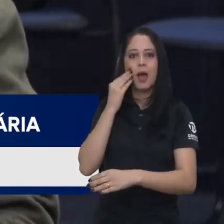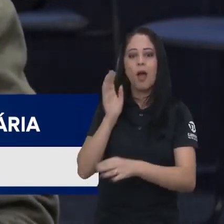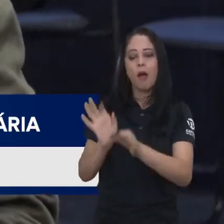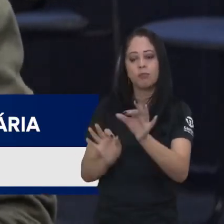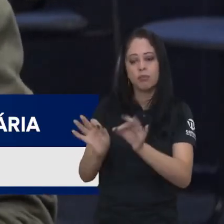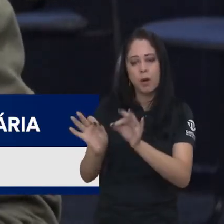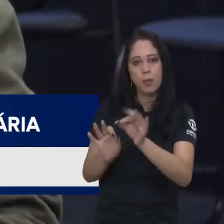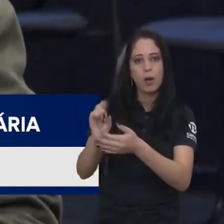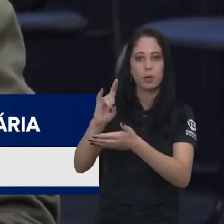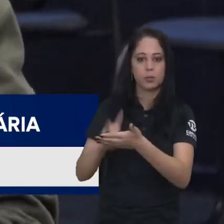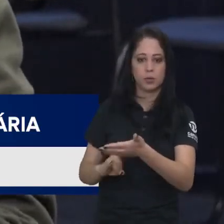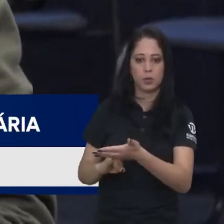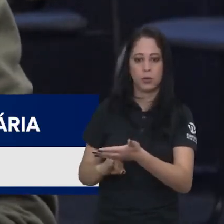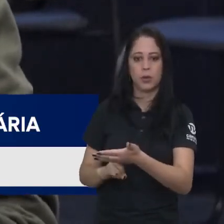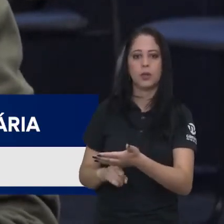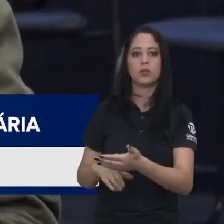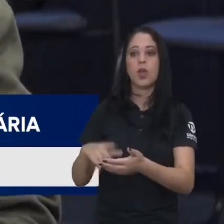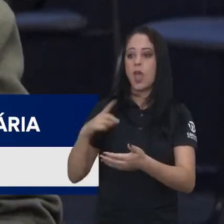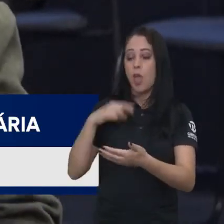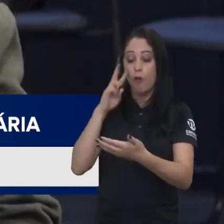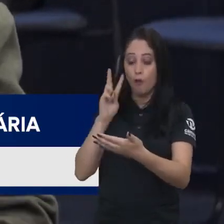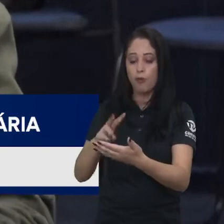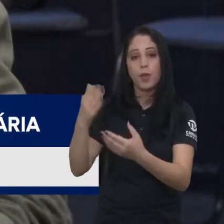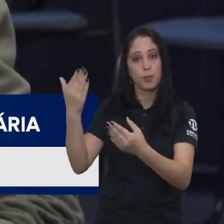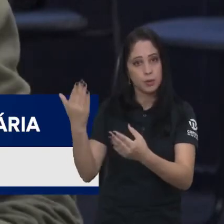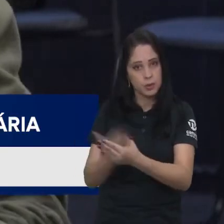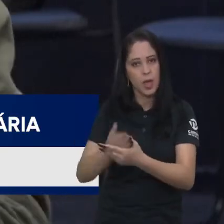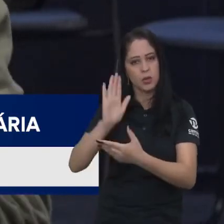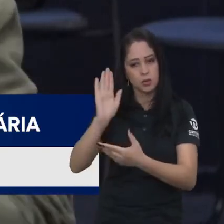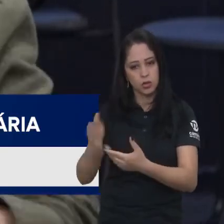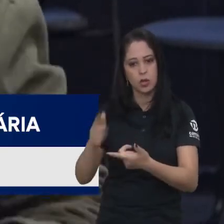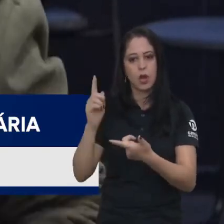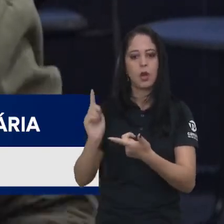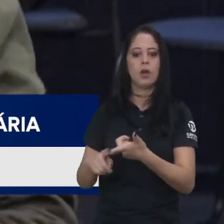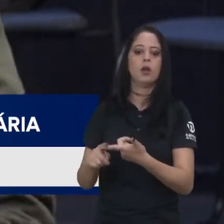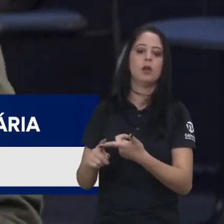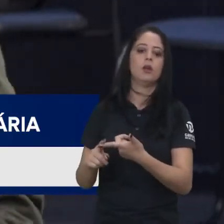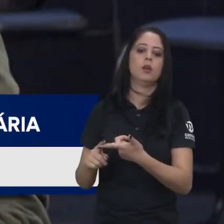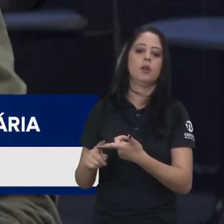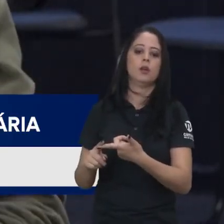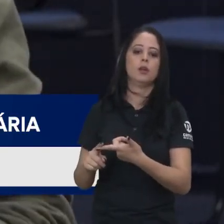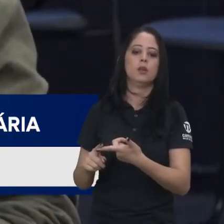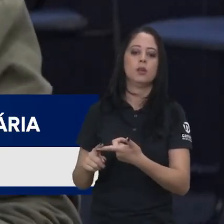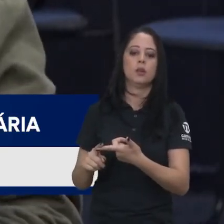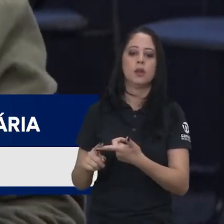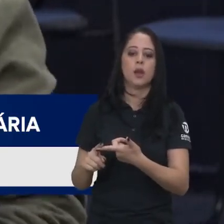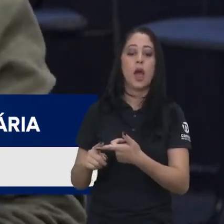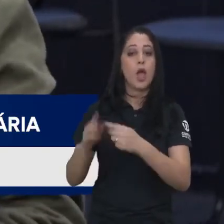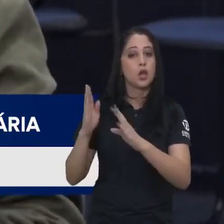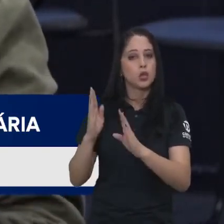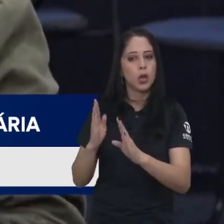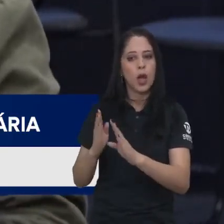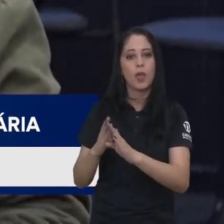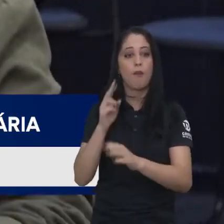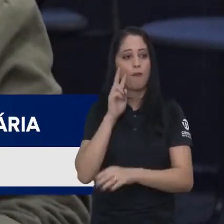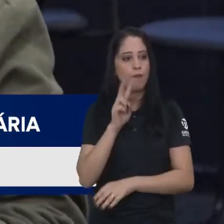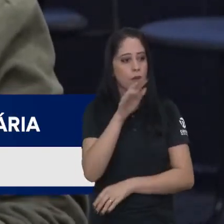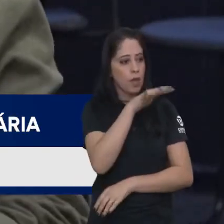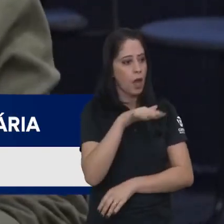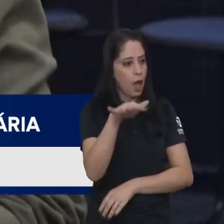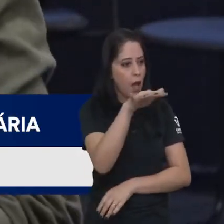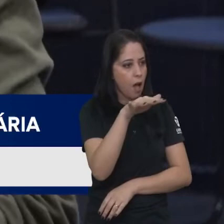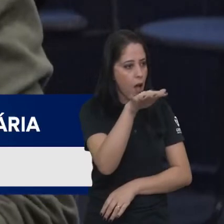área dele. Então, tivemos acesso aos processos que ele já tinha, fizemos todo um trabalho, aí levantamos a área,